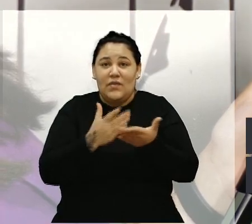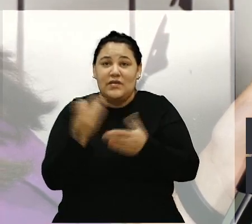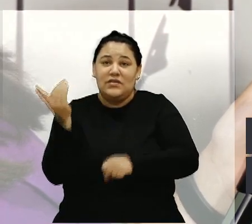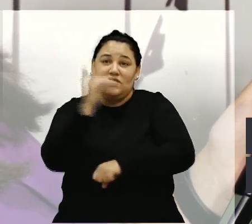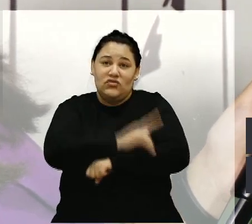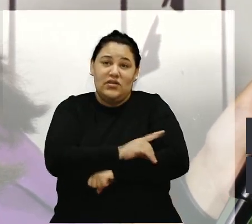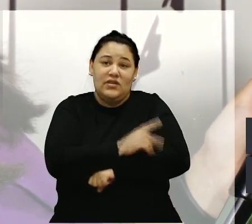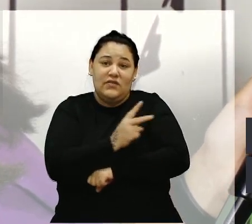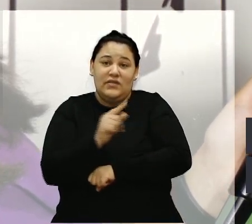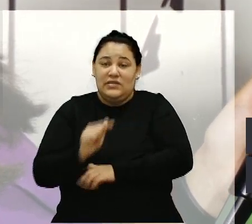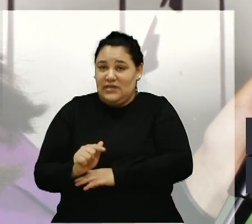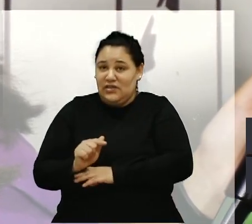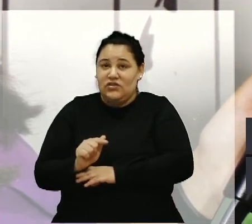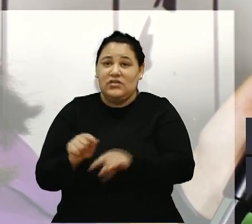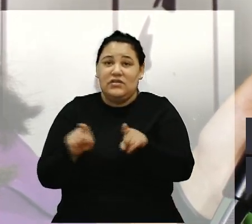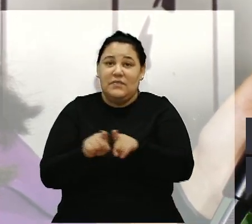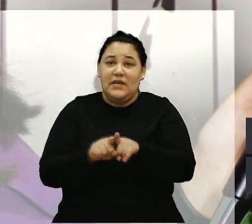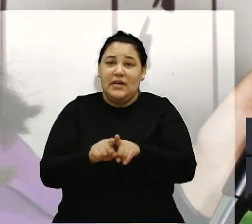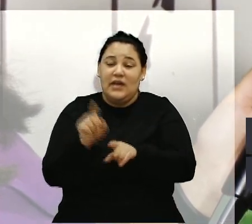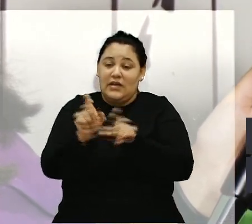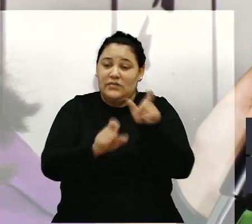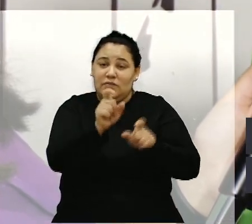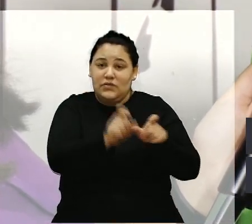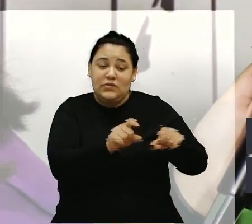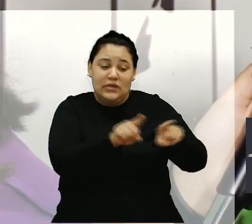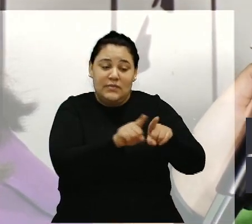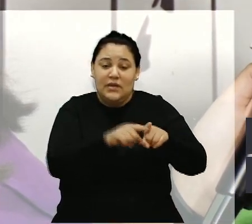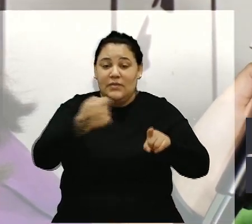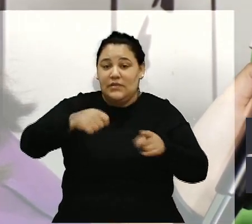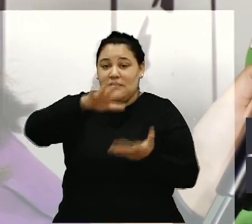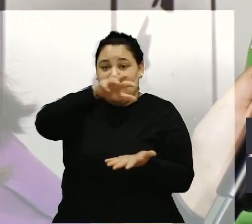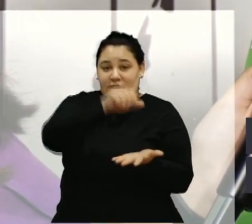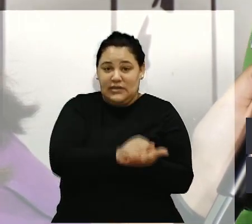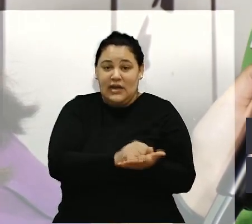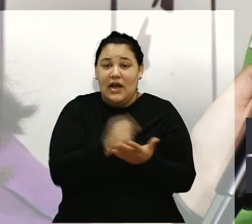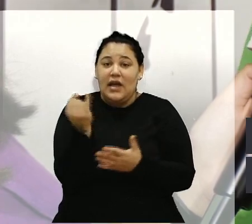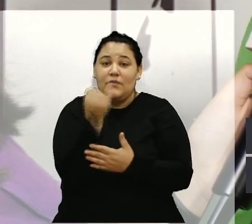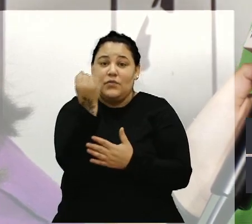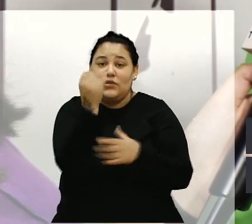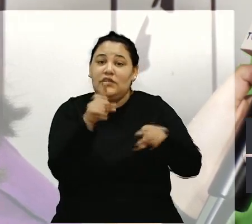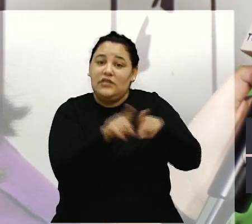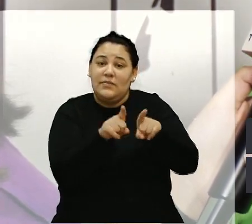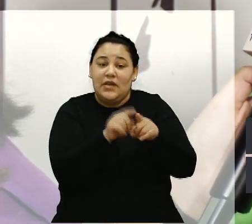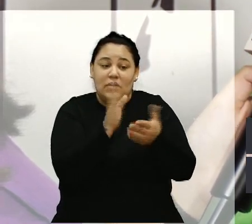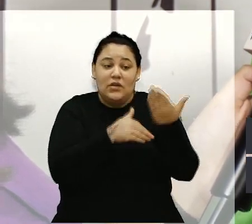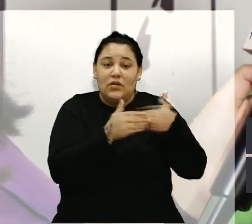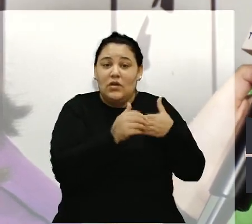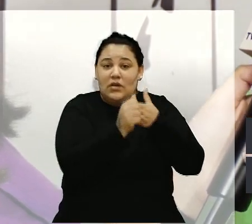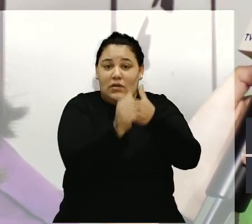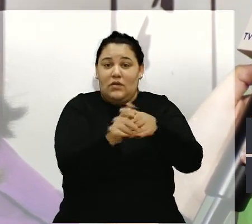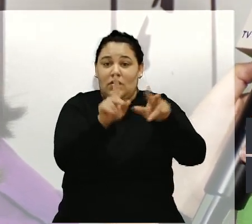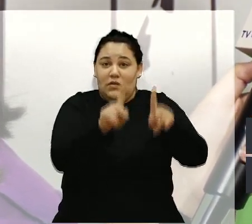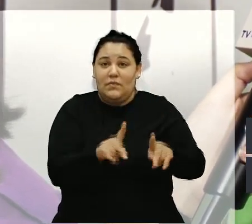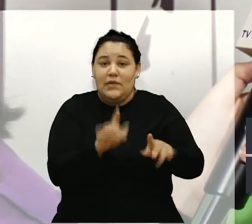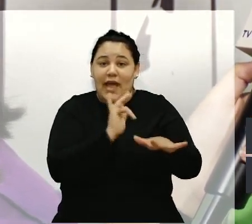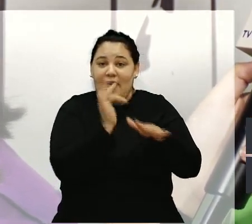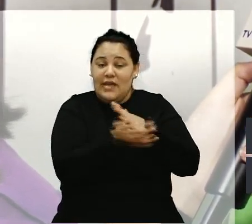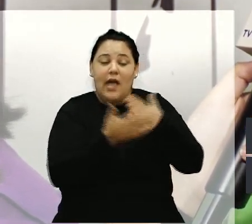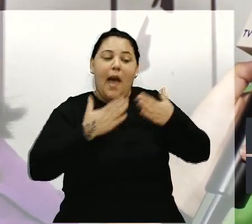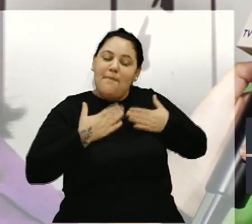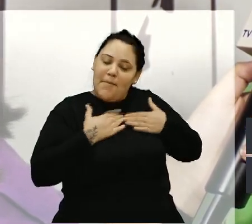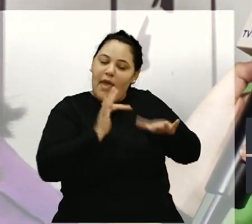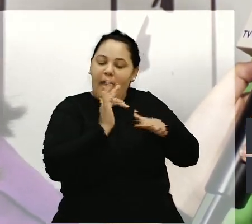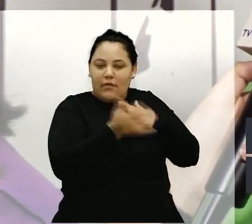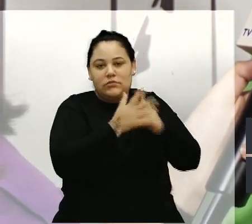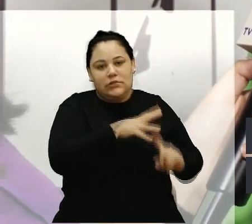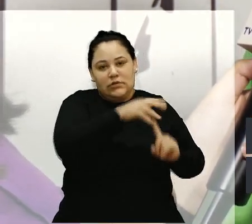27, as pessoas também devem se cadastrar. É importante que todo mundo acompanhe as redes, as minhas redes, mas